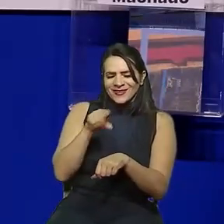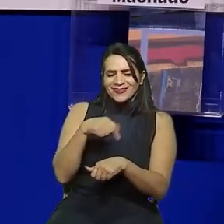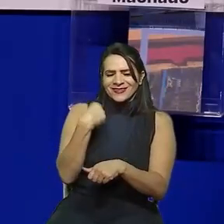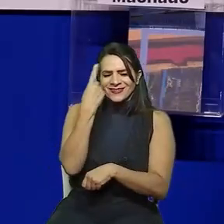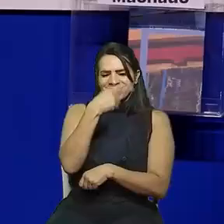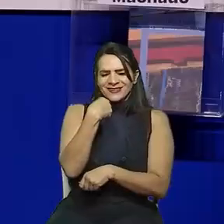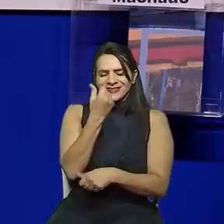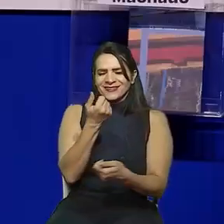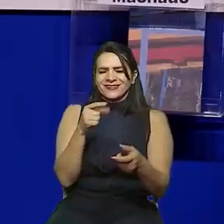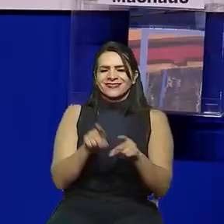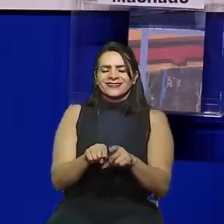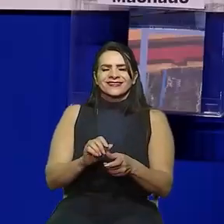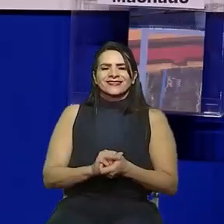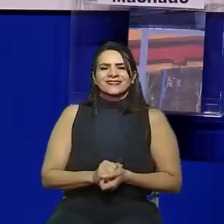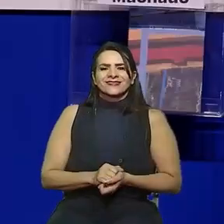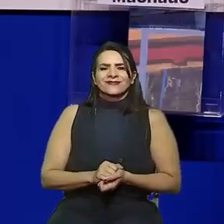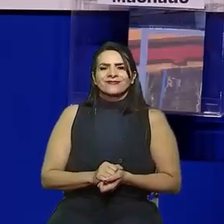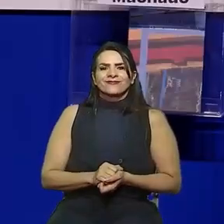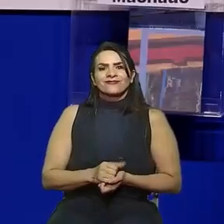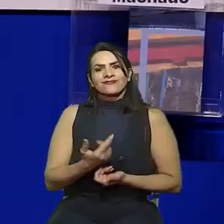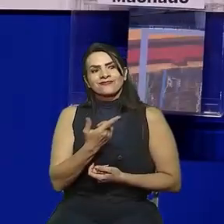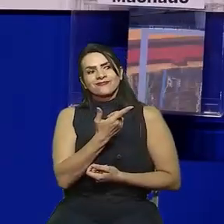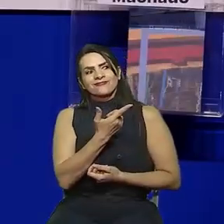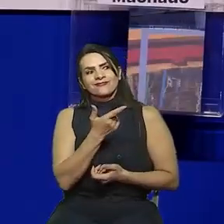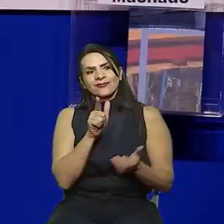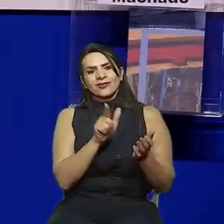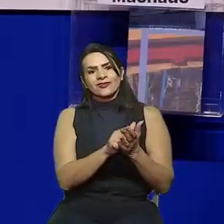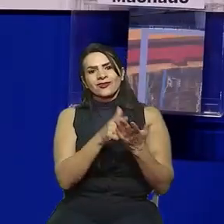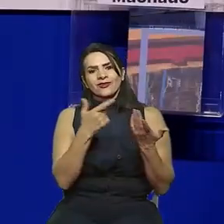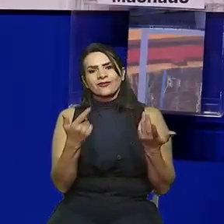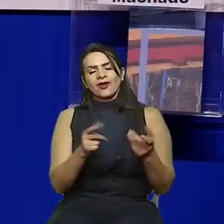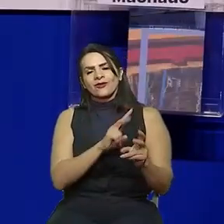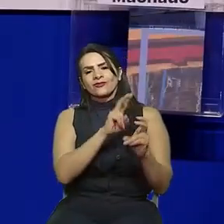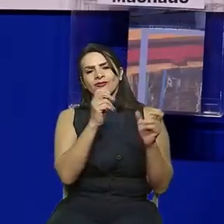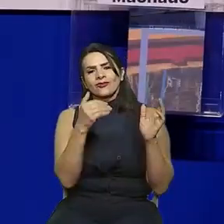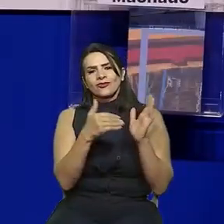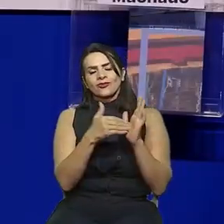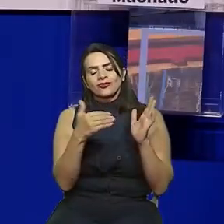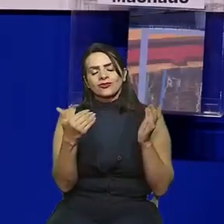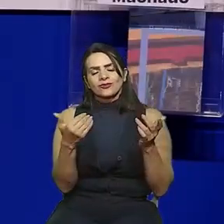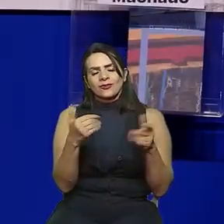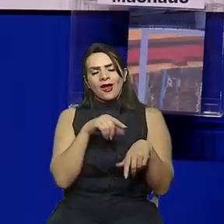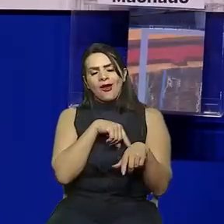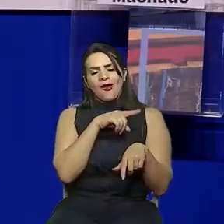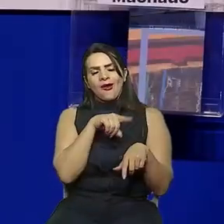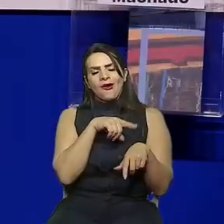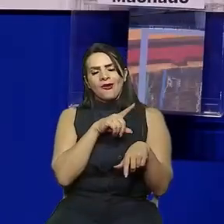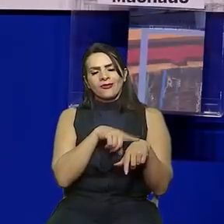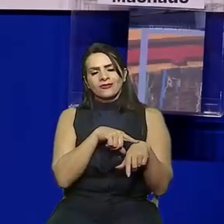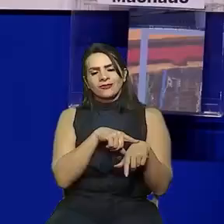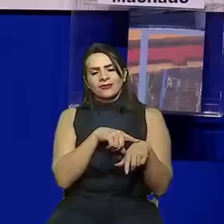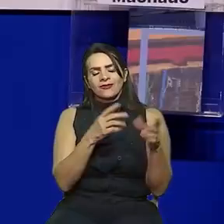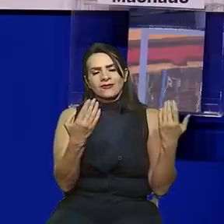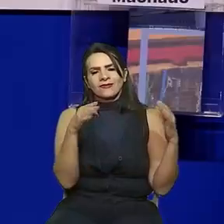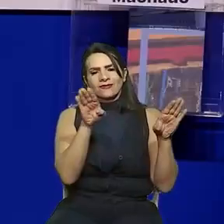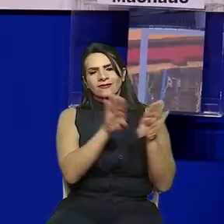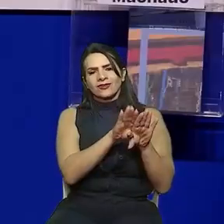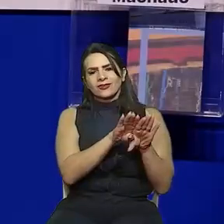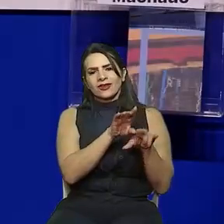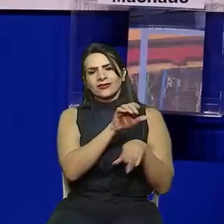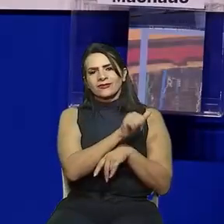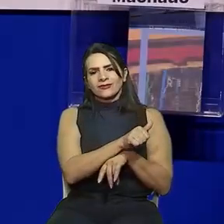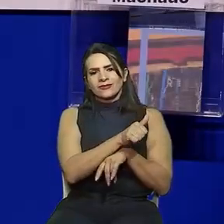o jornal Última Hora foi fechado no dia 1º de abril de 64. Eu era